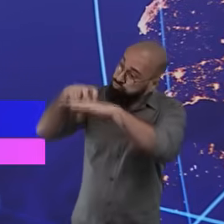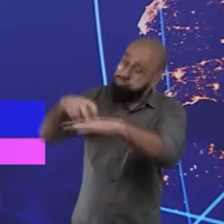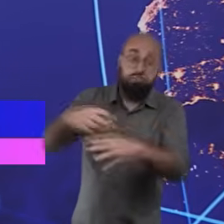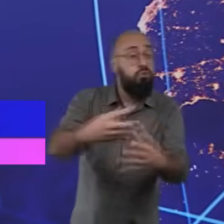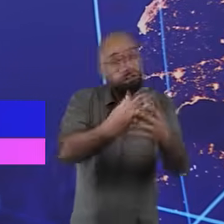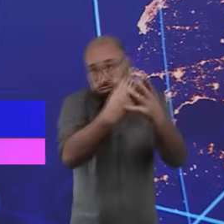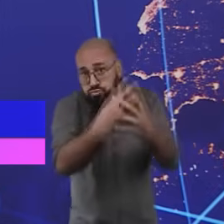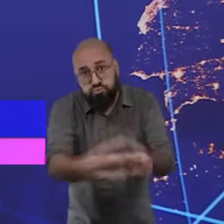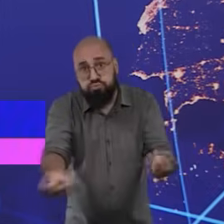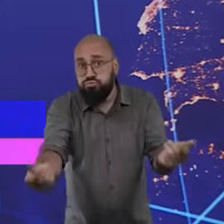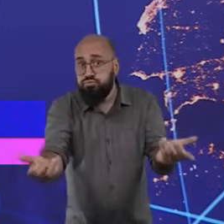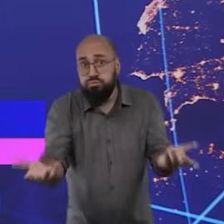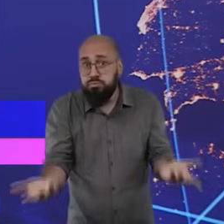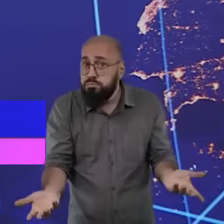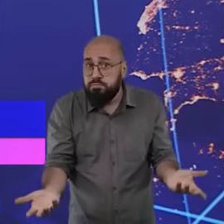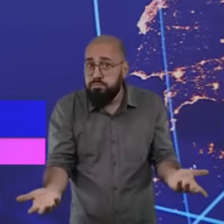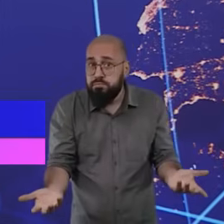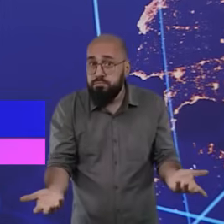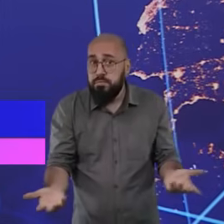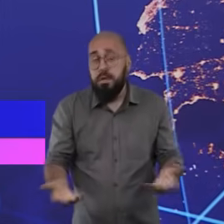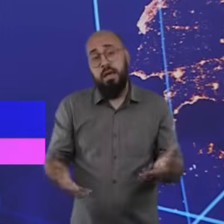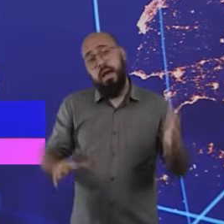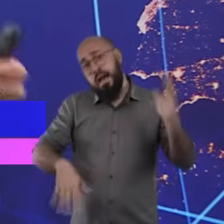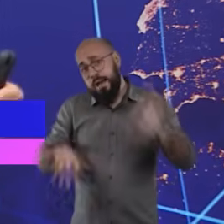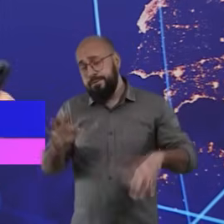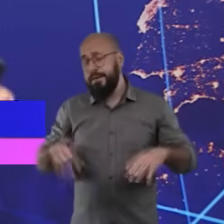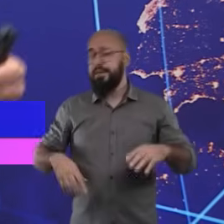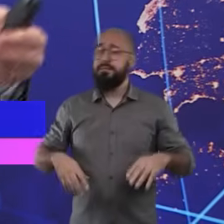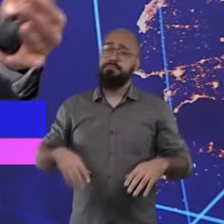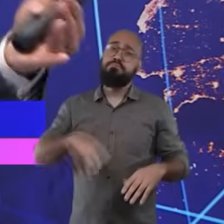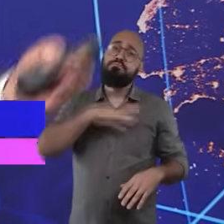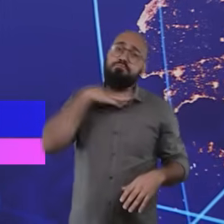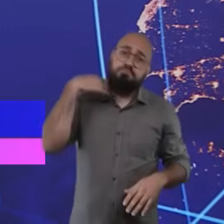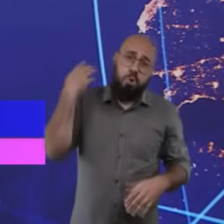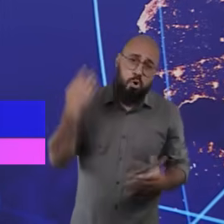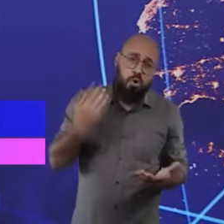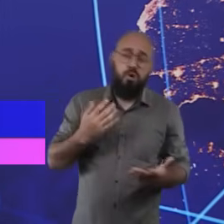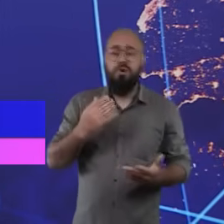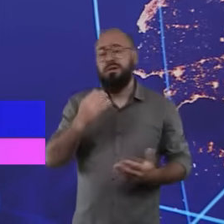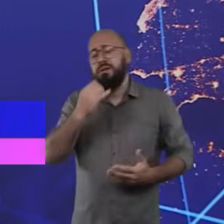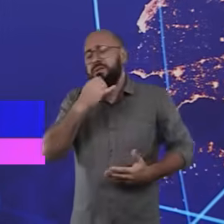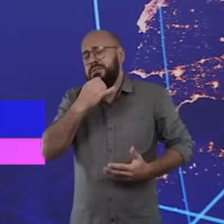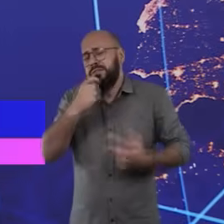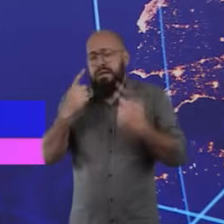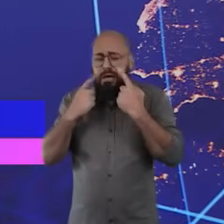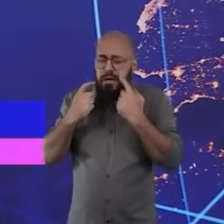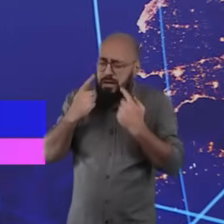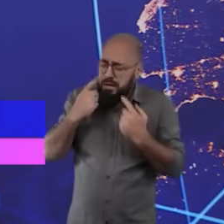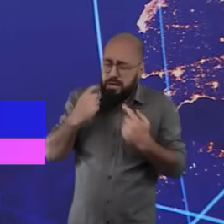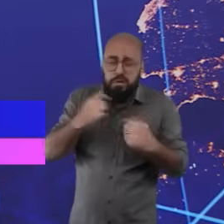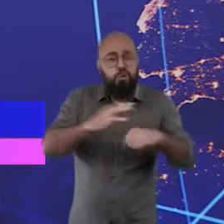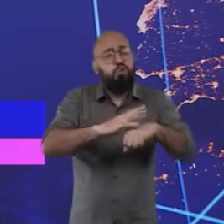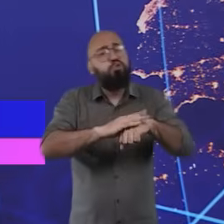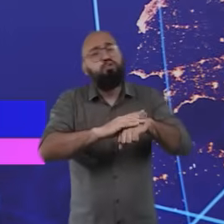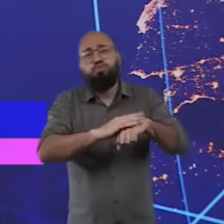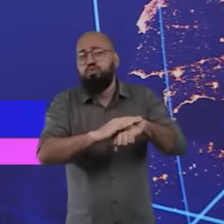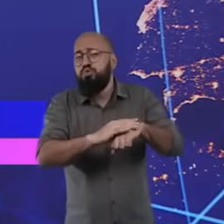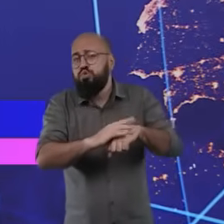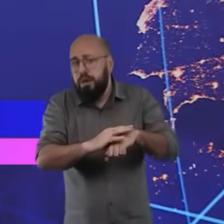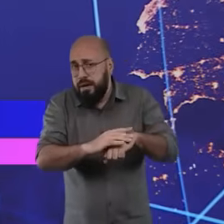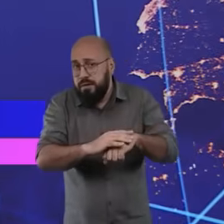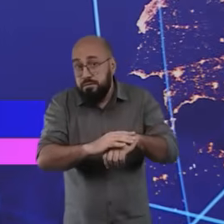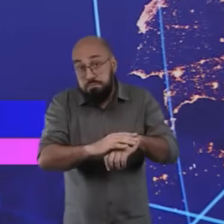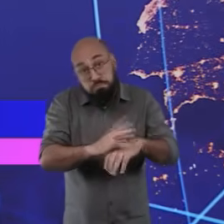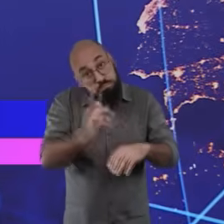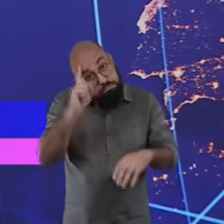chorando a perda de alguém muito querido. Nós temos que conviver com a enfermidade. Pode ser que nesse momento você está